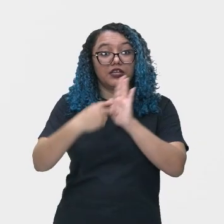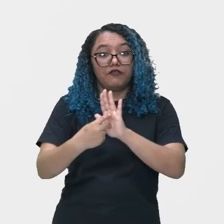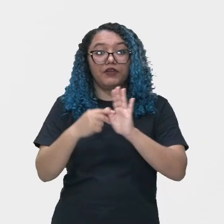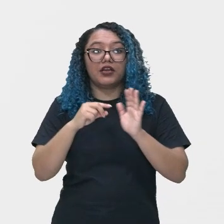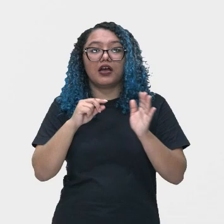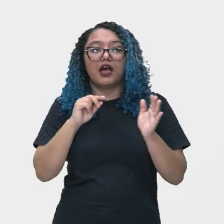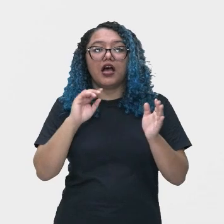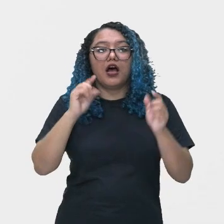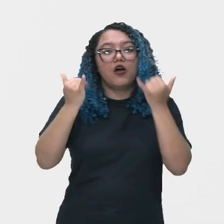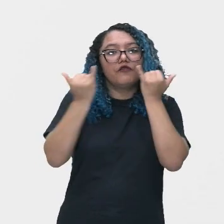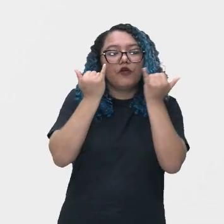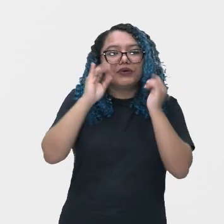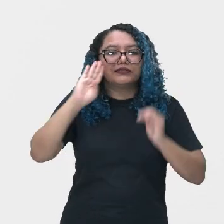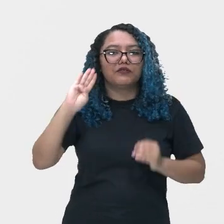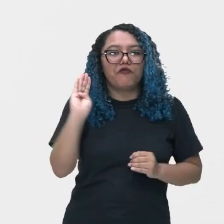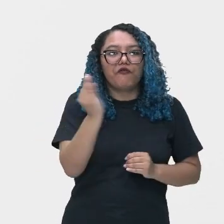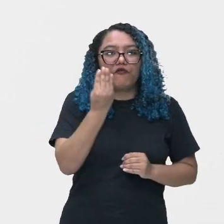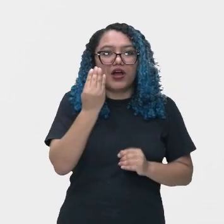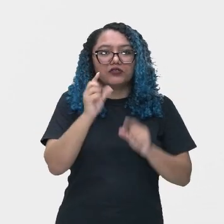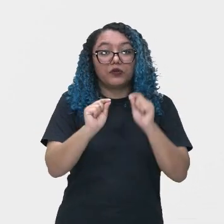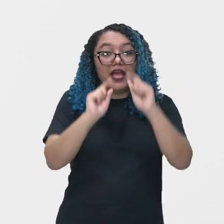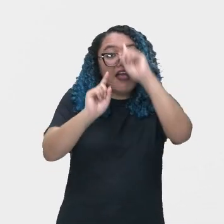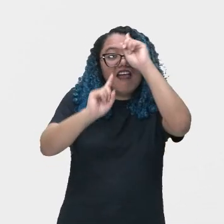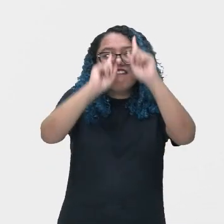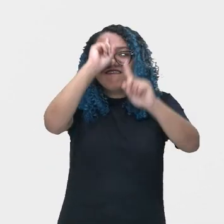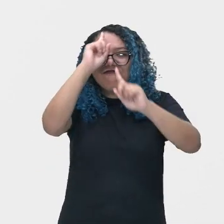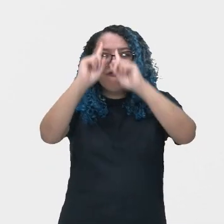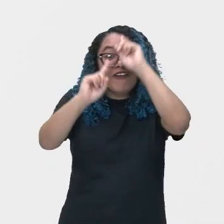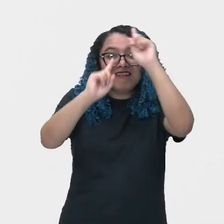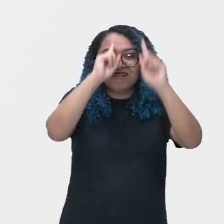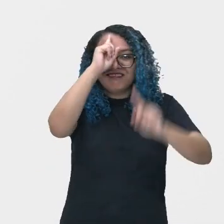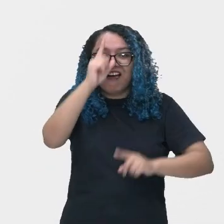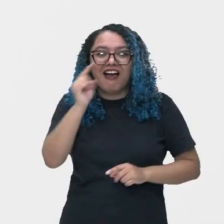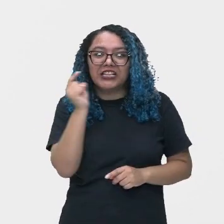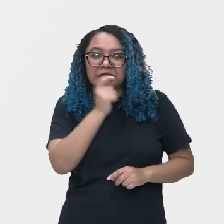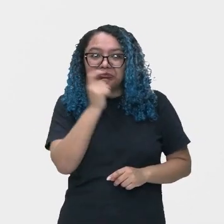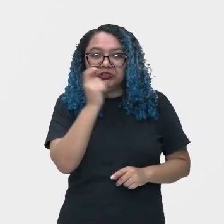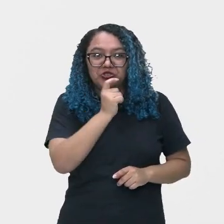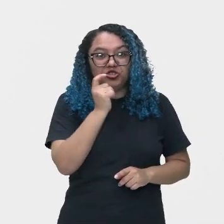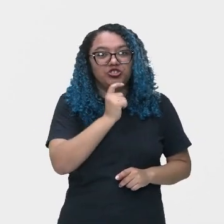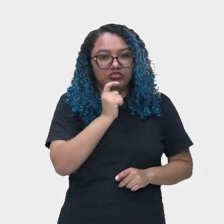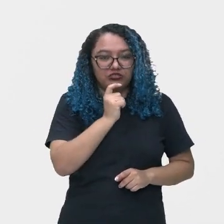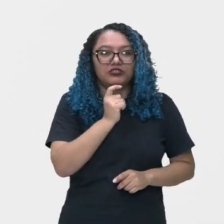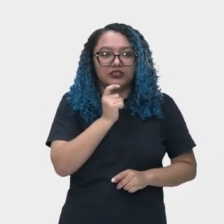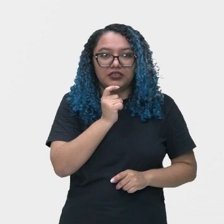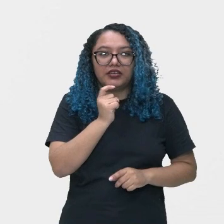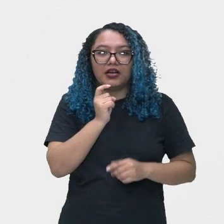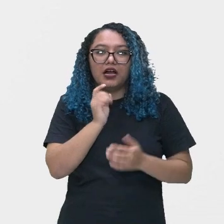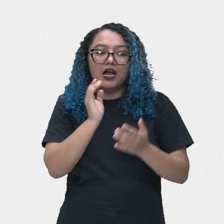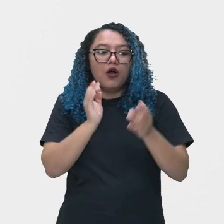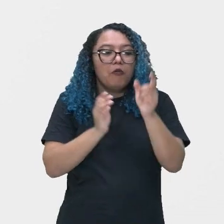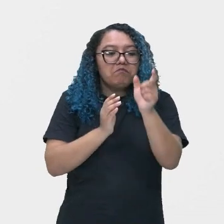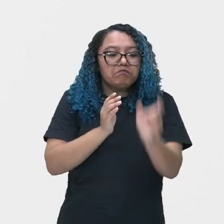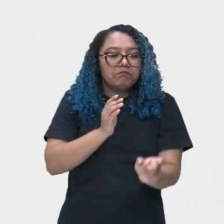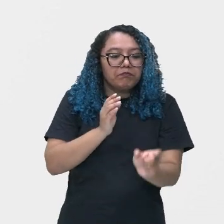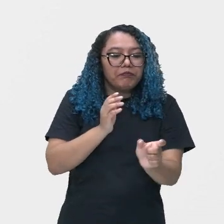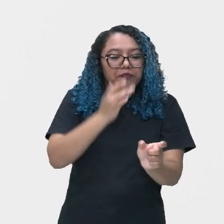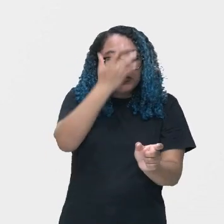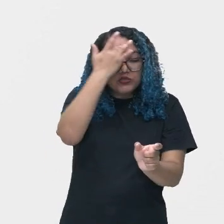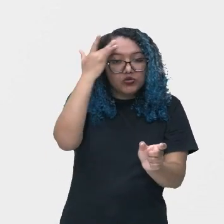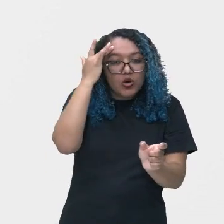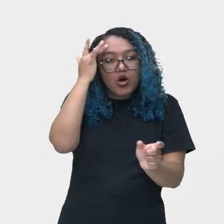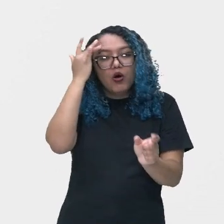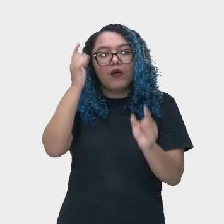falsas, notícias fabricadas, inventadas, criadas. Alguém, um gênio vai lá e cria